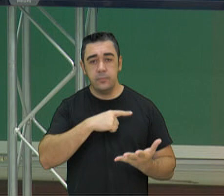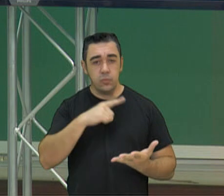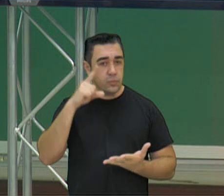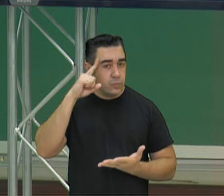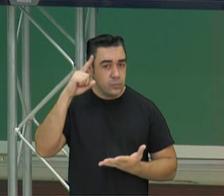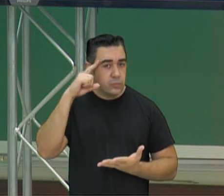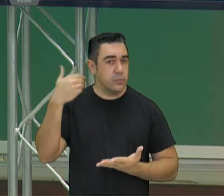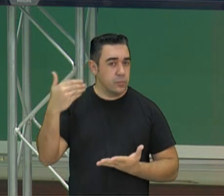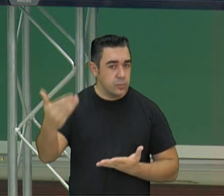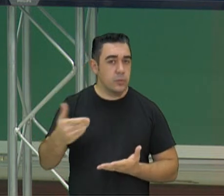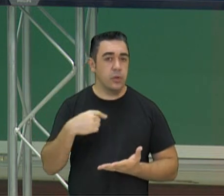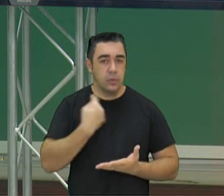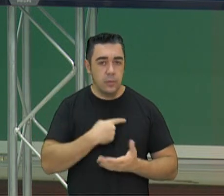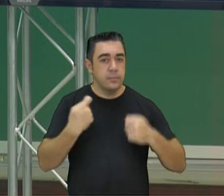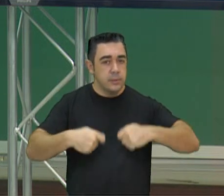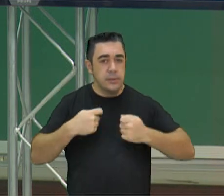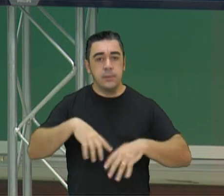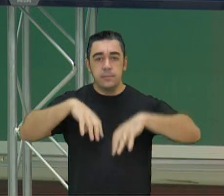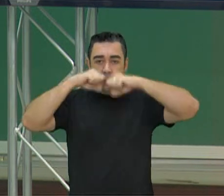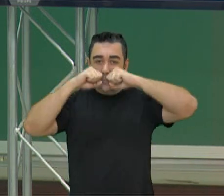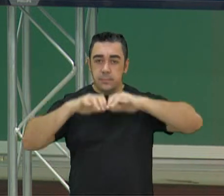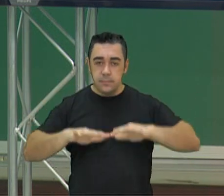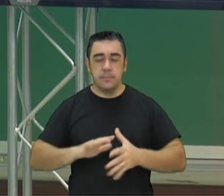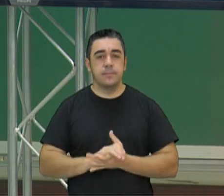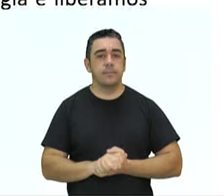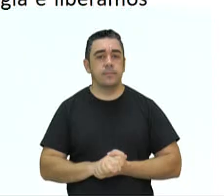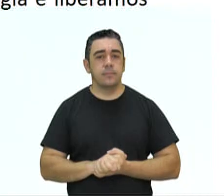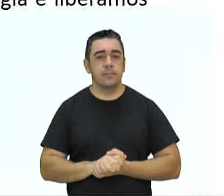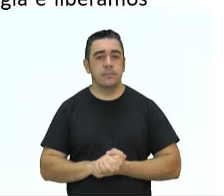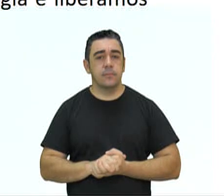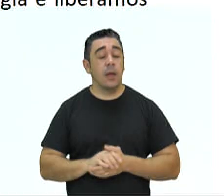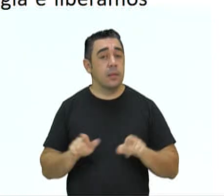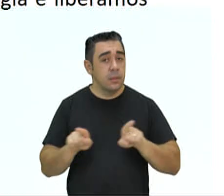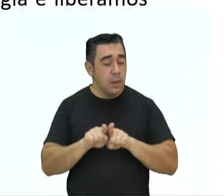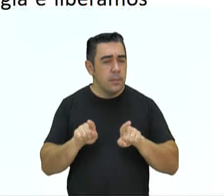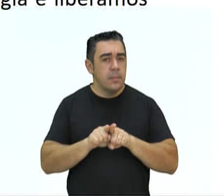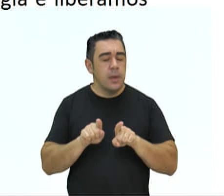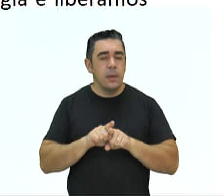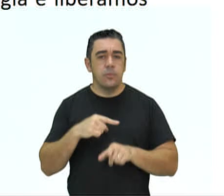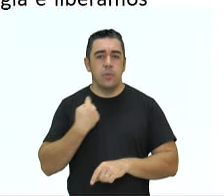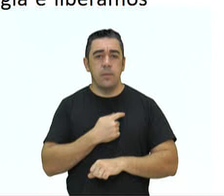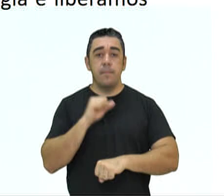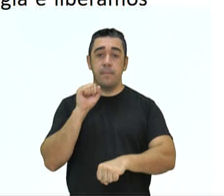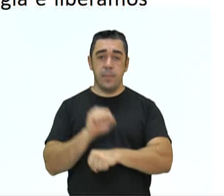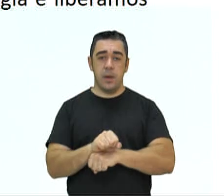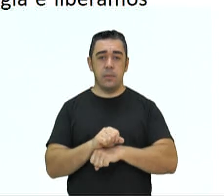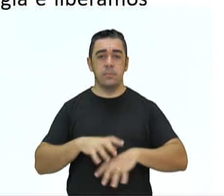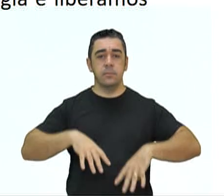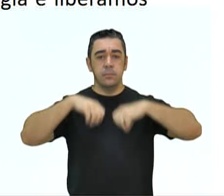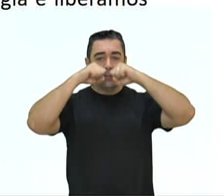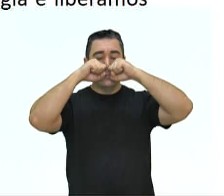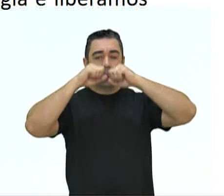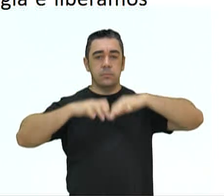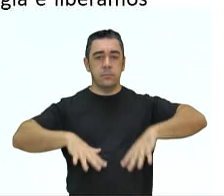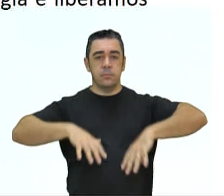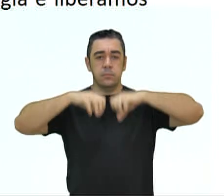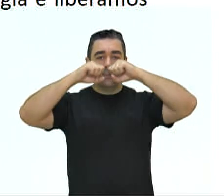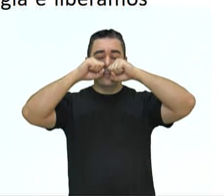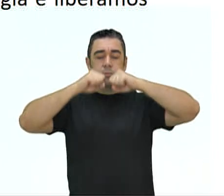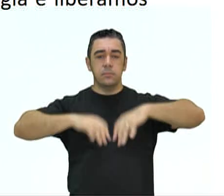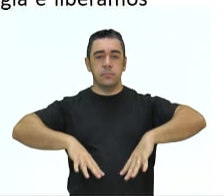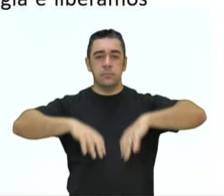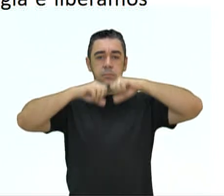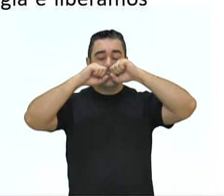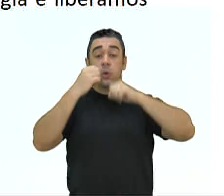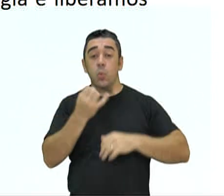Então nós precisamos estar respirando. A frequência respiratória do ser humano em repouso é representada pelo número de inspirações